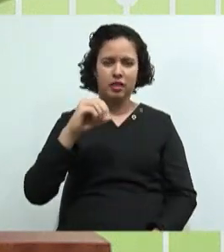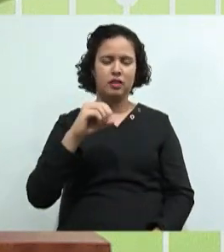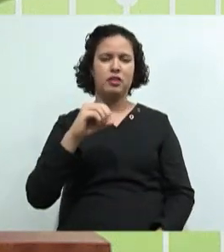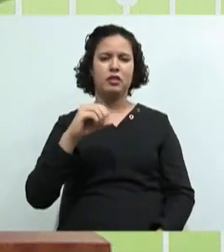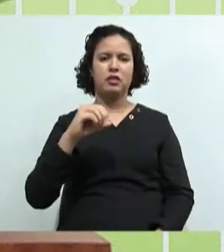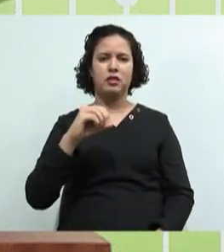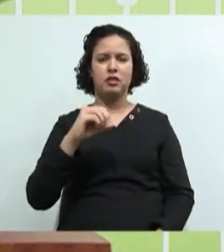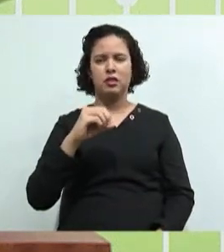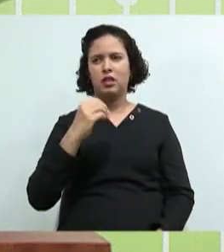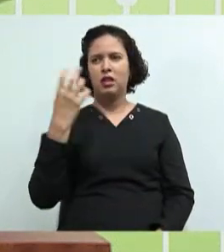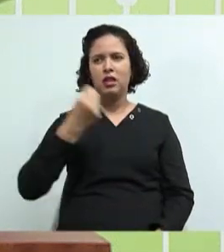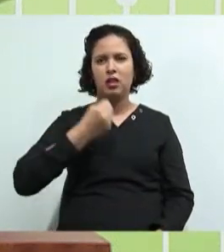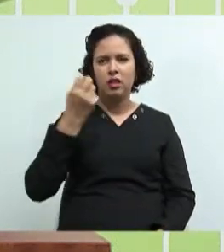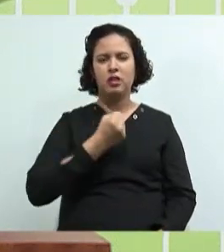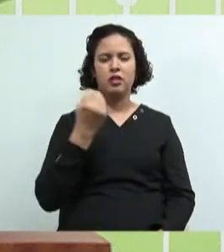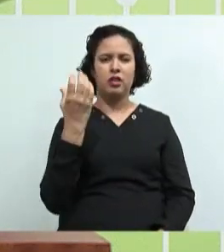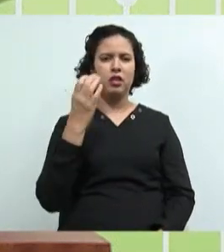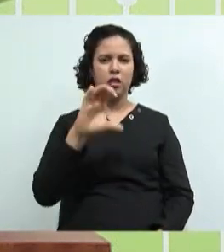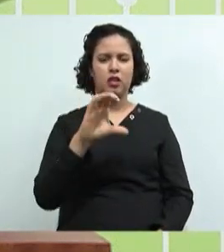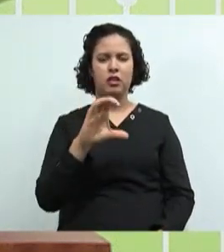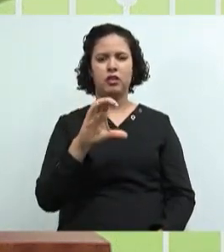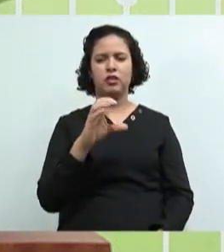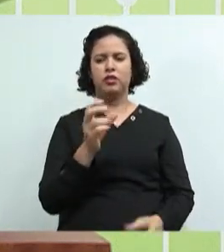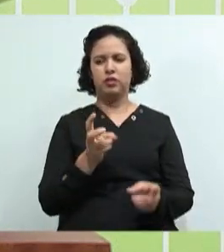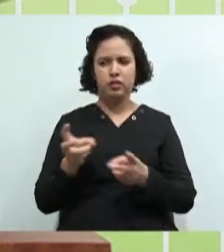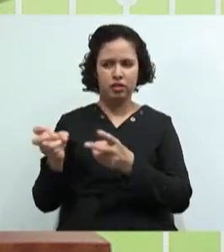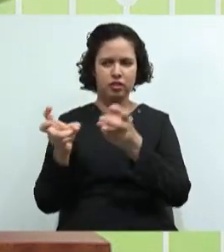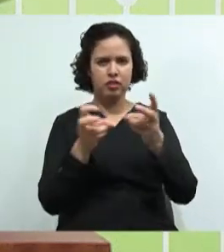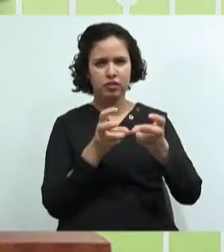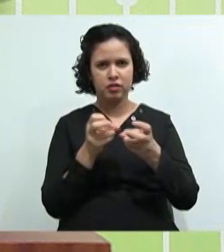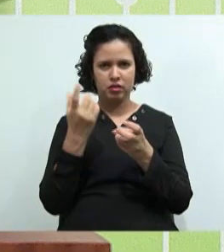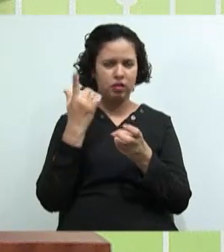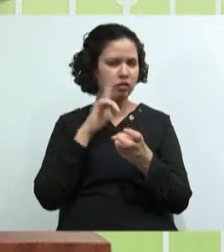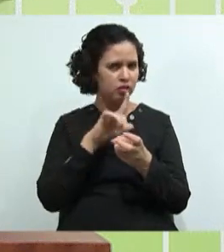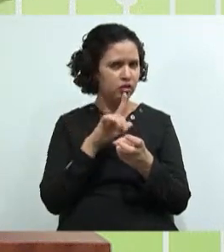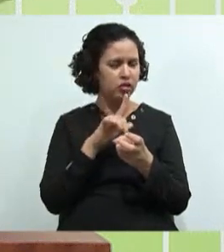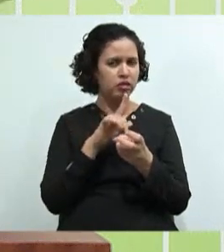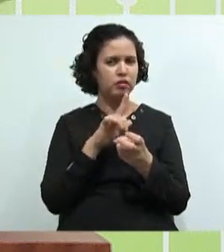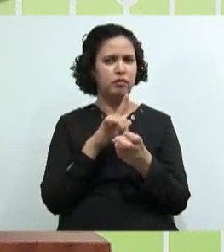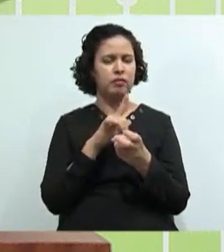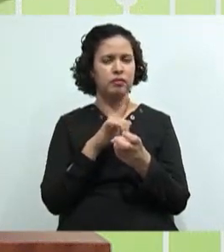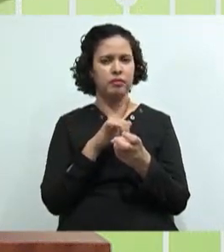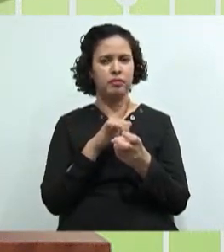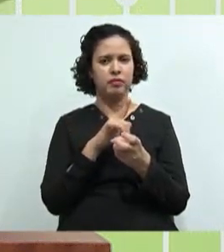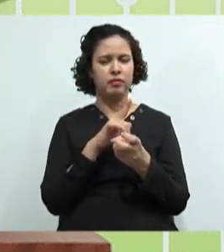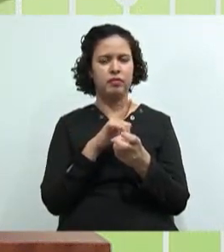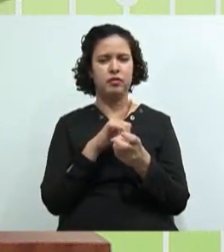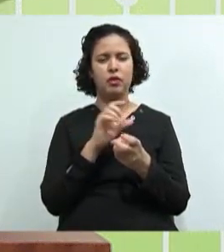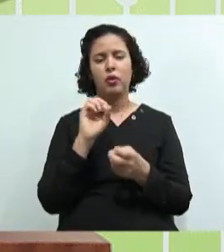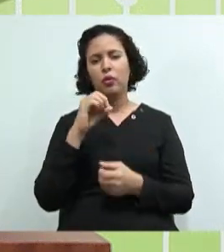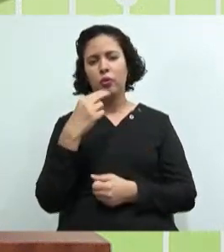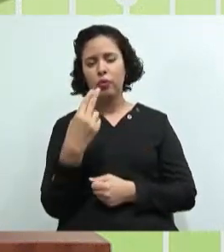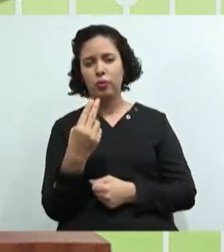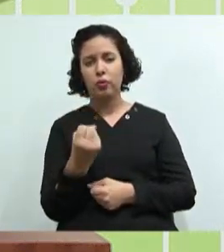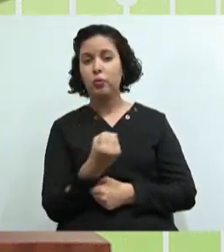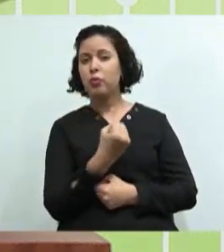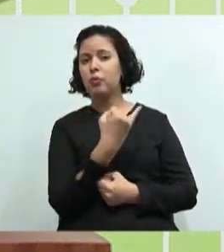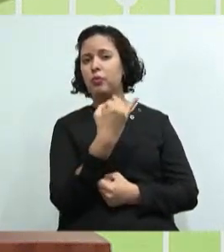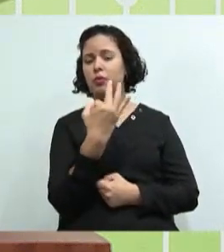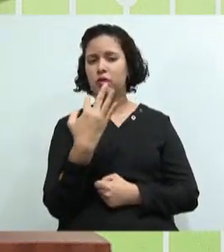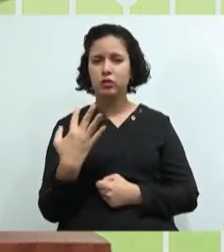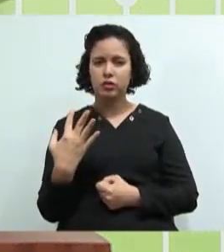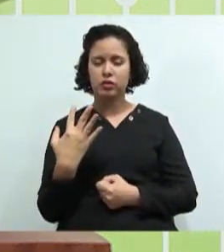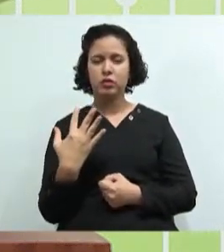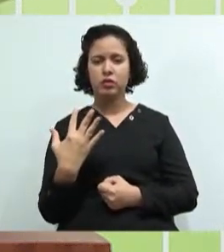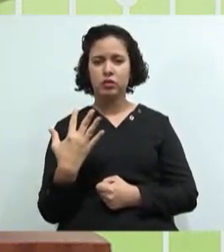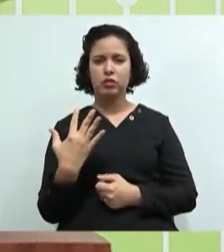de crédito, uma cooperativa extrativista. Será que você consegue estabelecer ou mensurar quanto